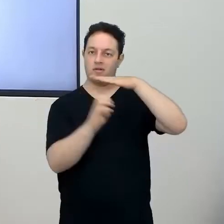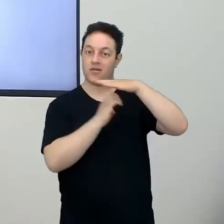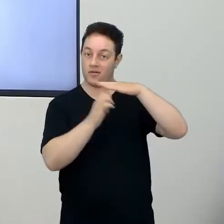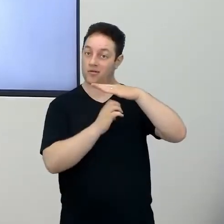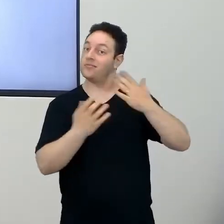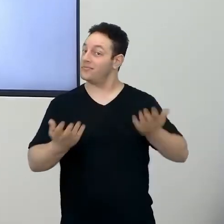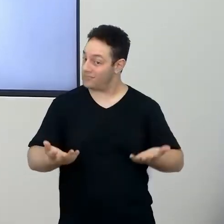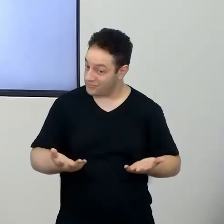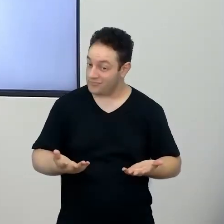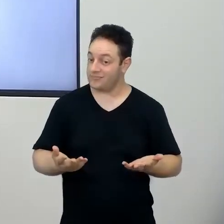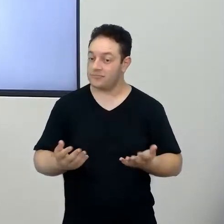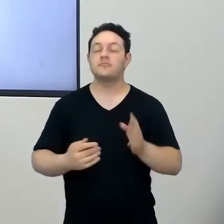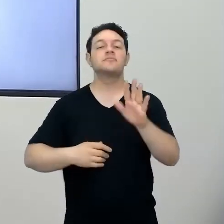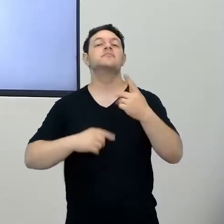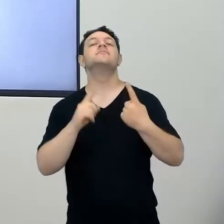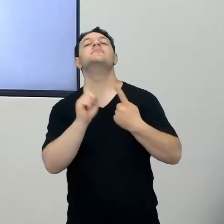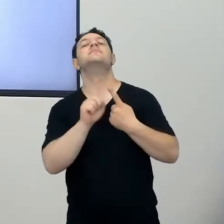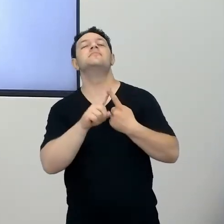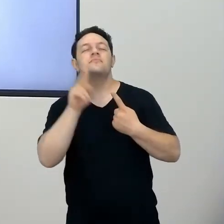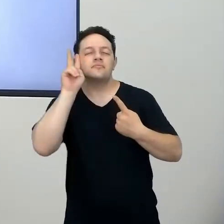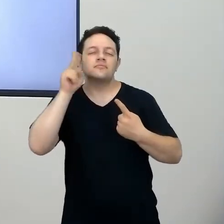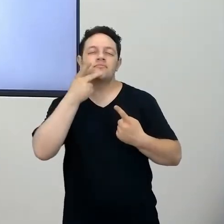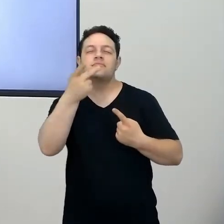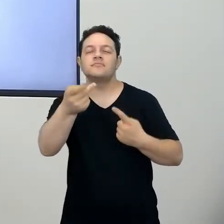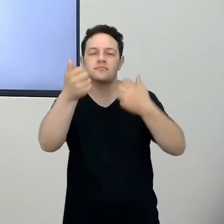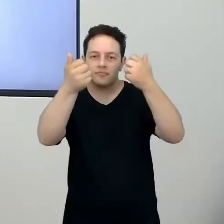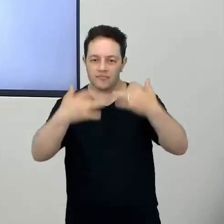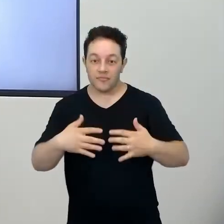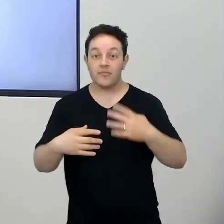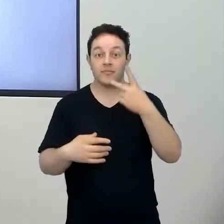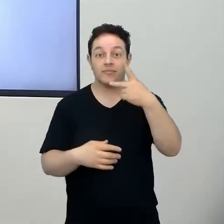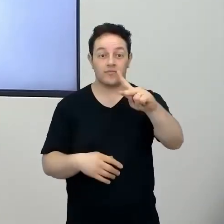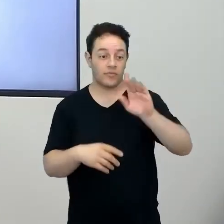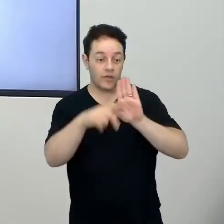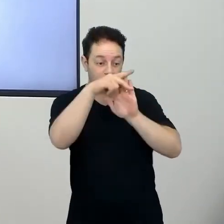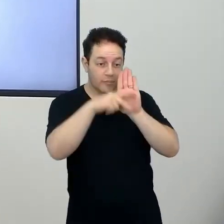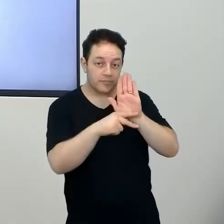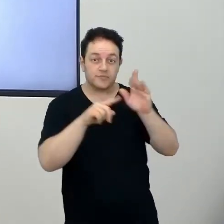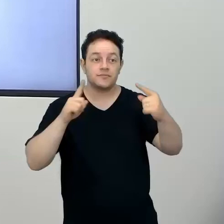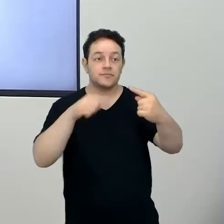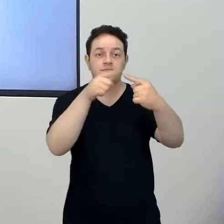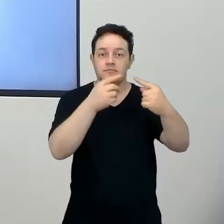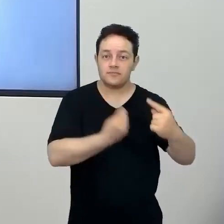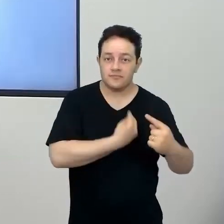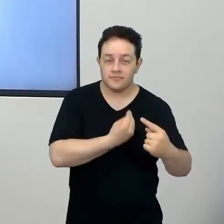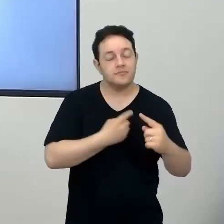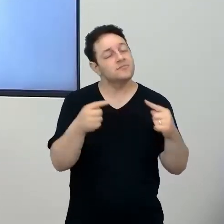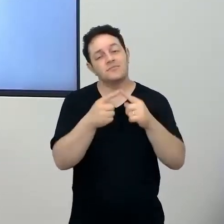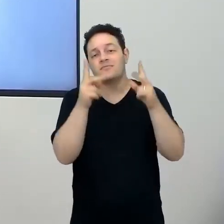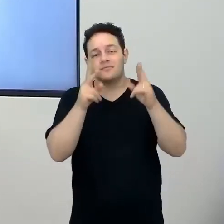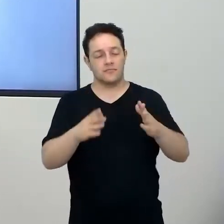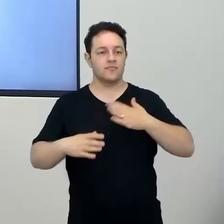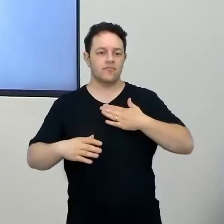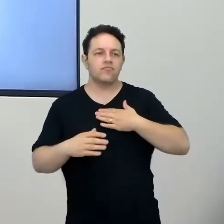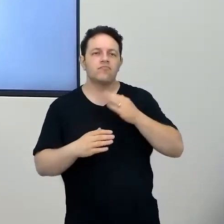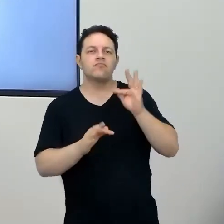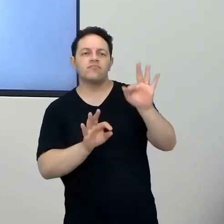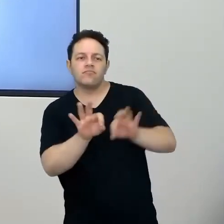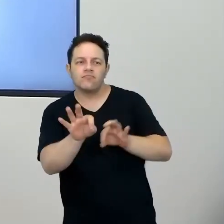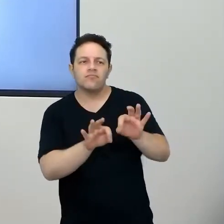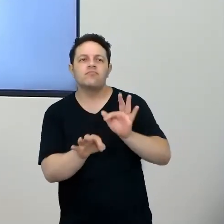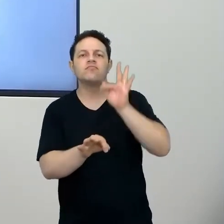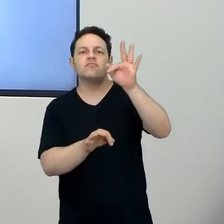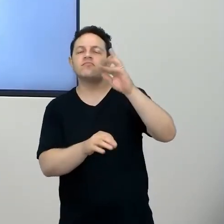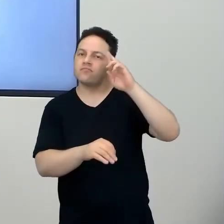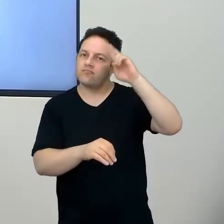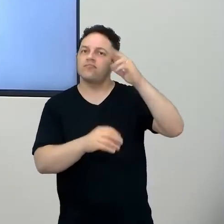para vocês. Primeiro, lembra que eu falei para vocês que o seu projeto de vida também é um empreendimento. Então essas regras vão valer também para o